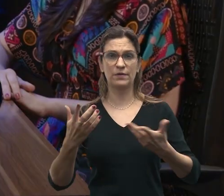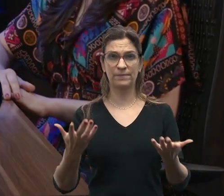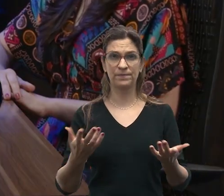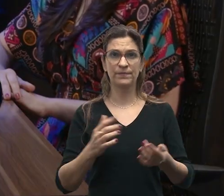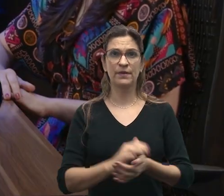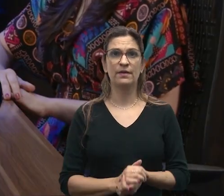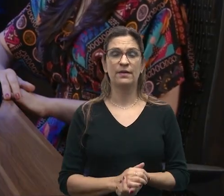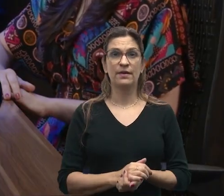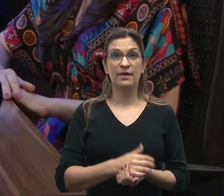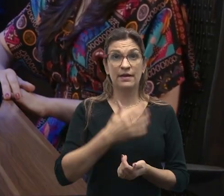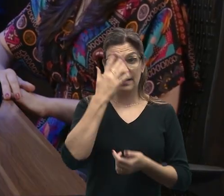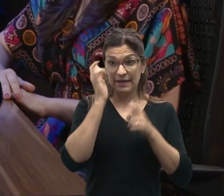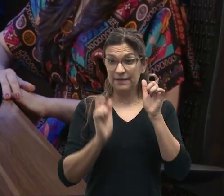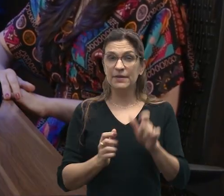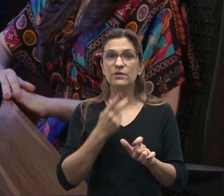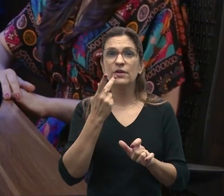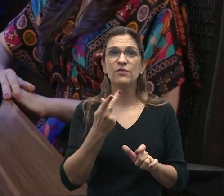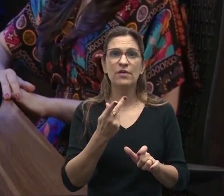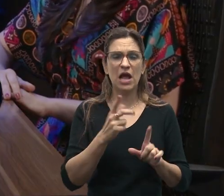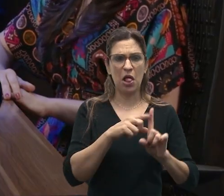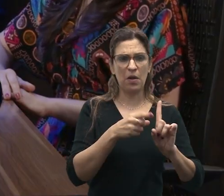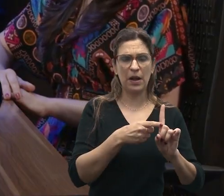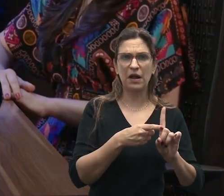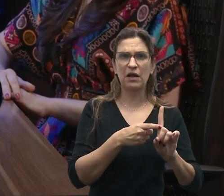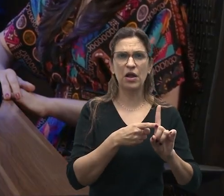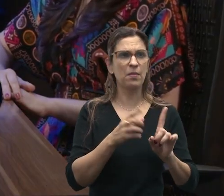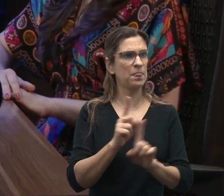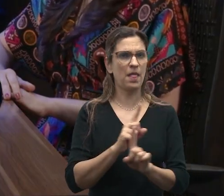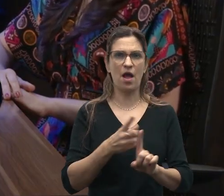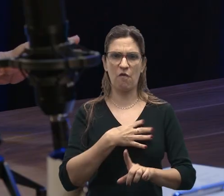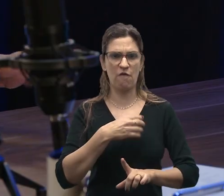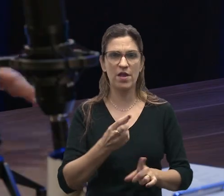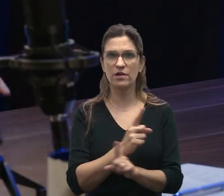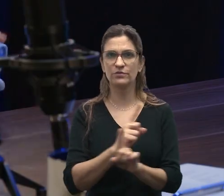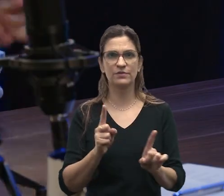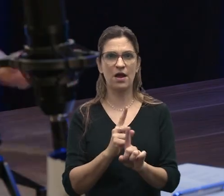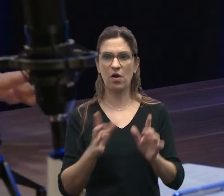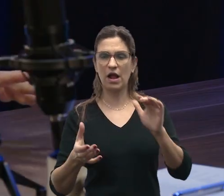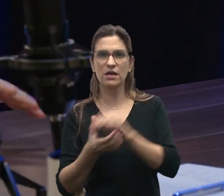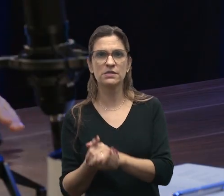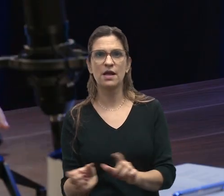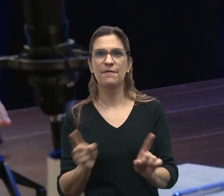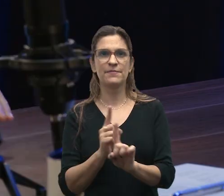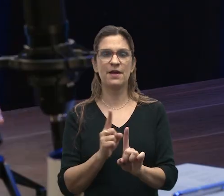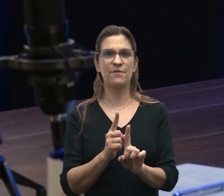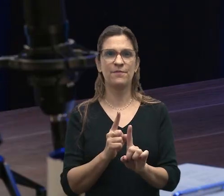ter filhos, eu não quero casar. Por quê? Porque eu já chego em casa, eu quero dormir, eu não quero conversar com